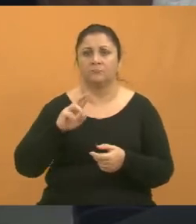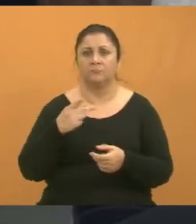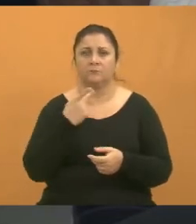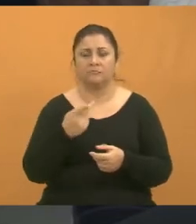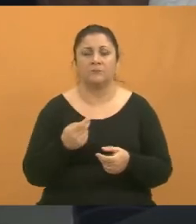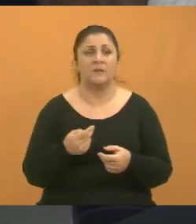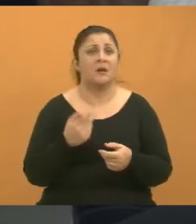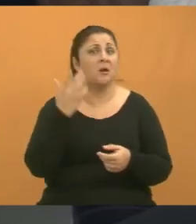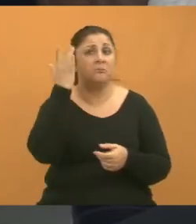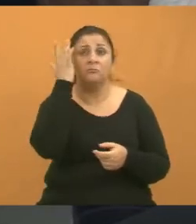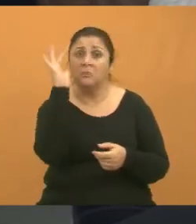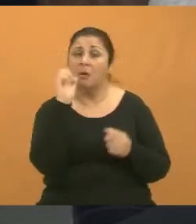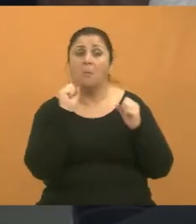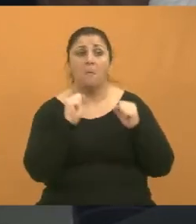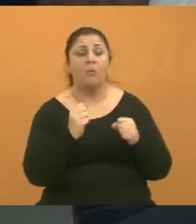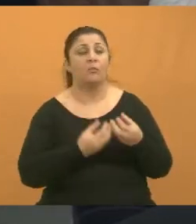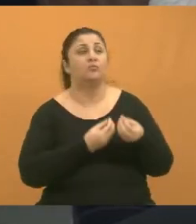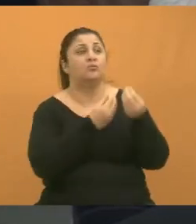que pode doar.